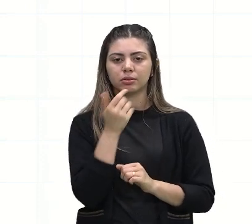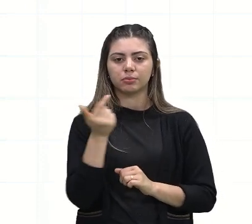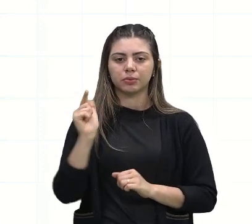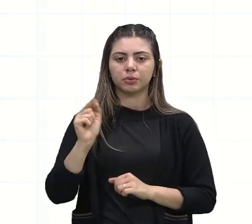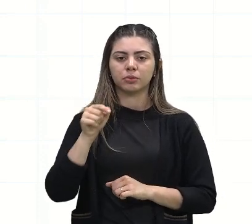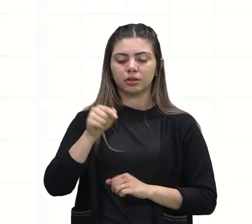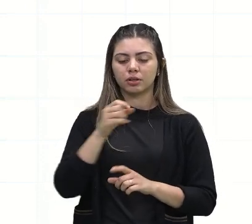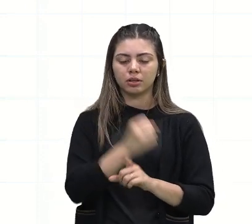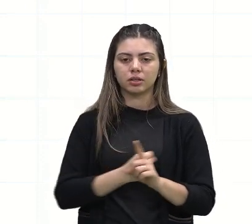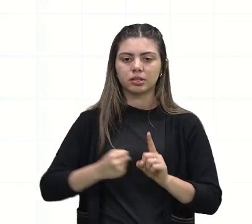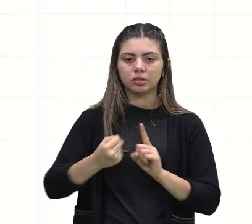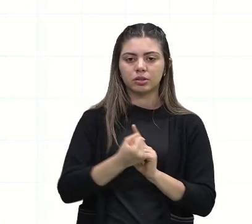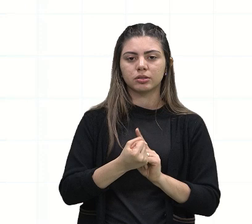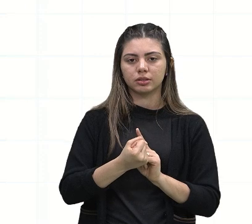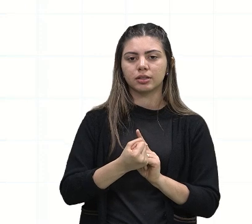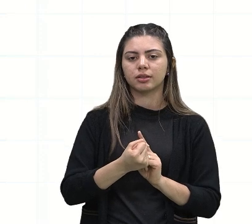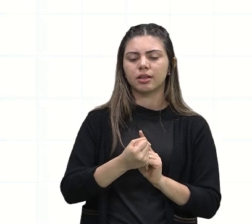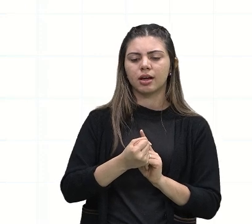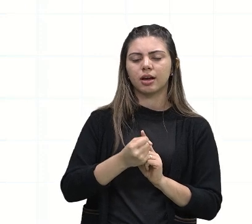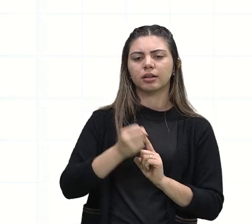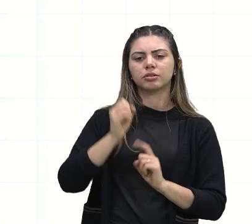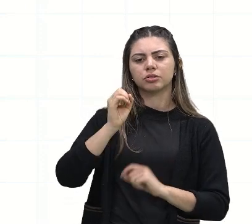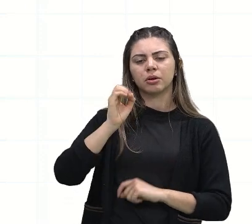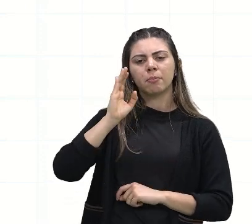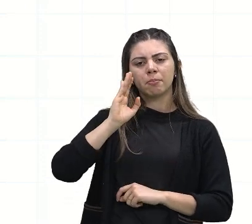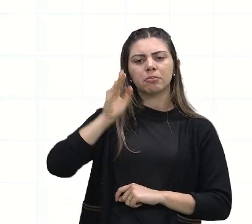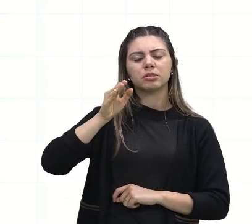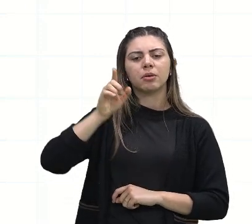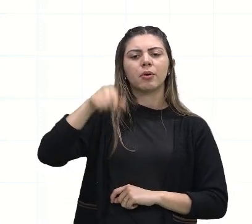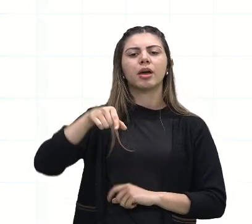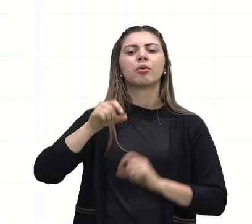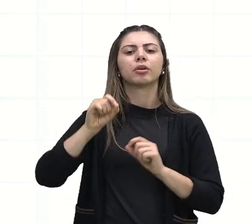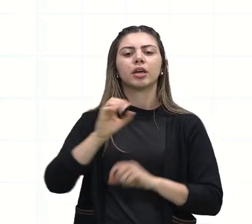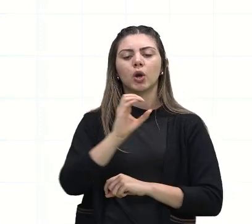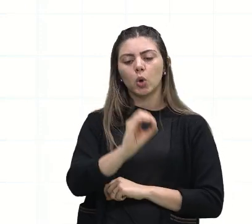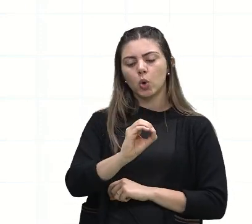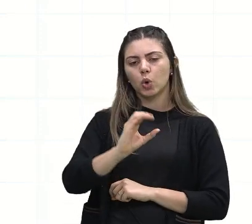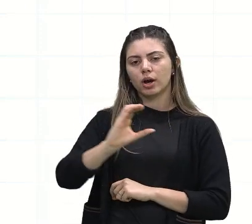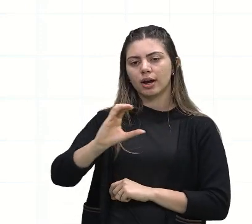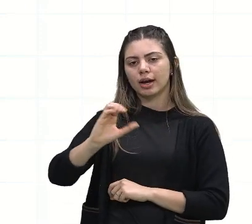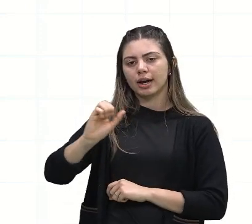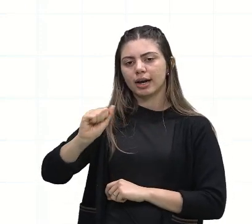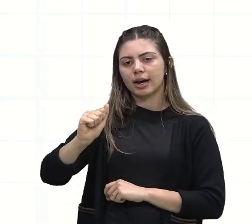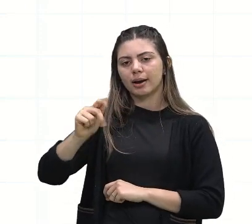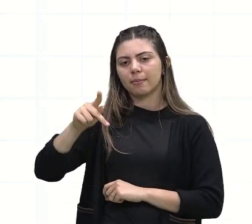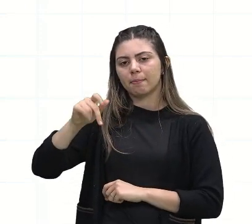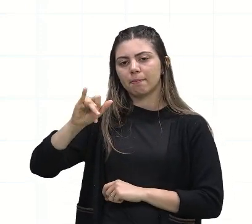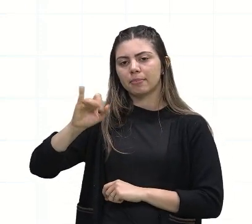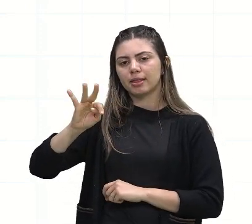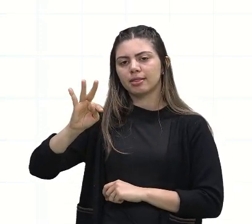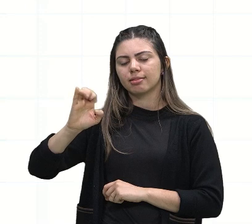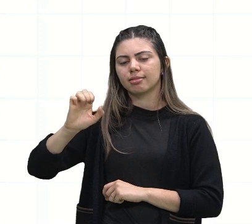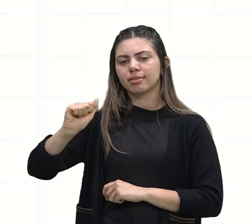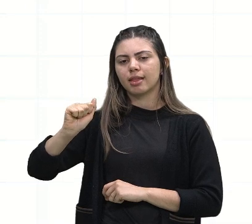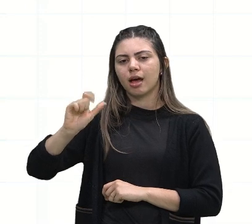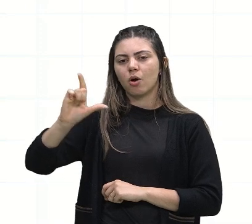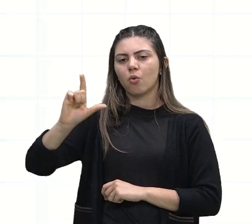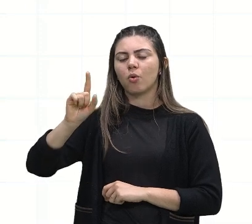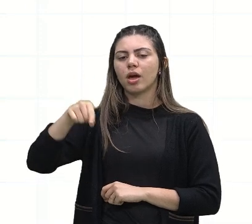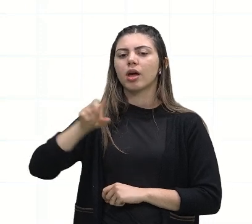capital. Observem aqui, ó. É o capital. Está aqui o artigo, ó. Artigo